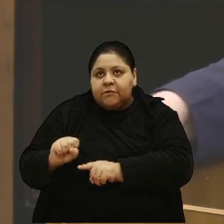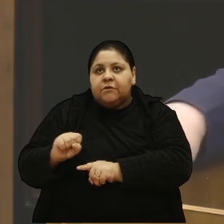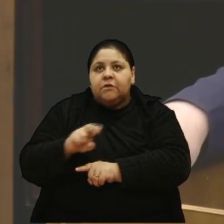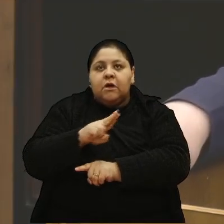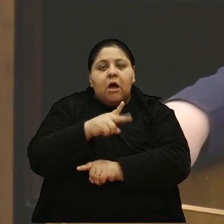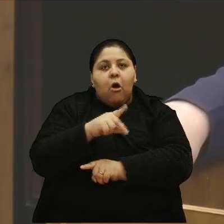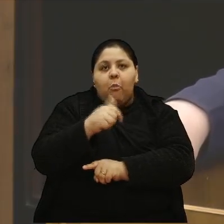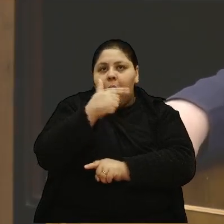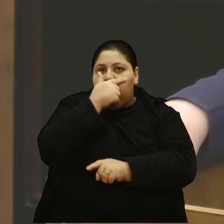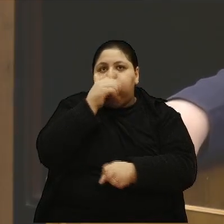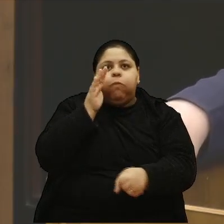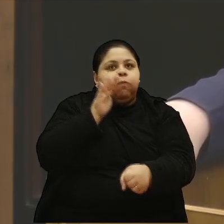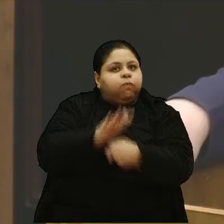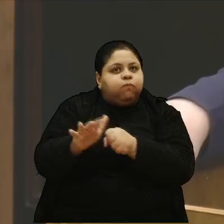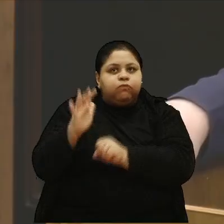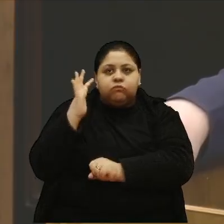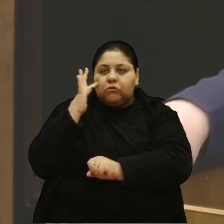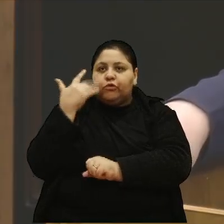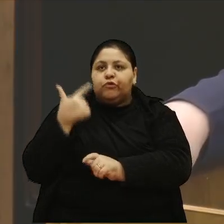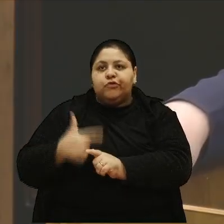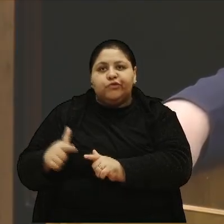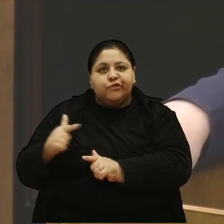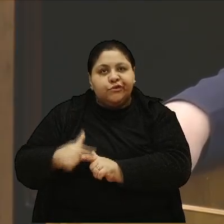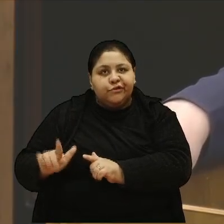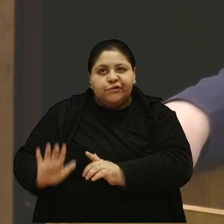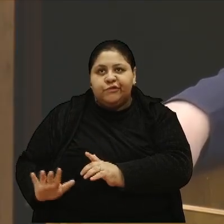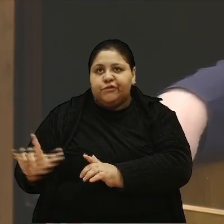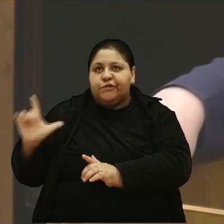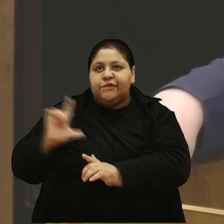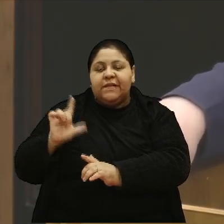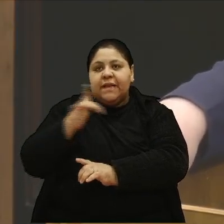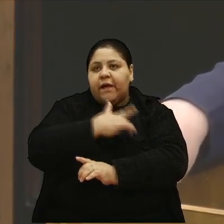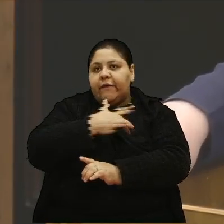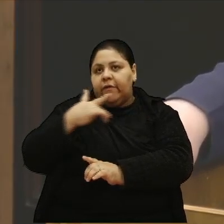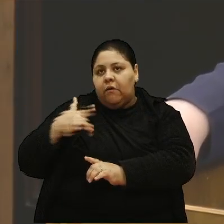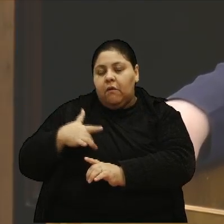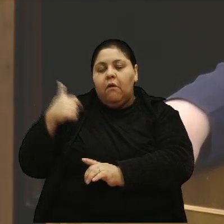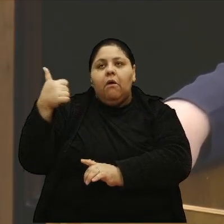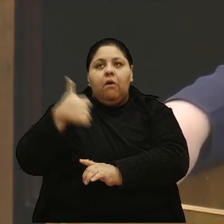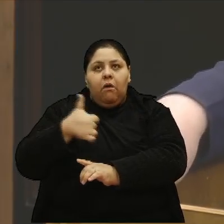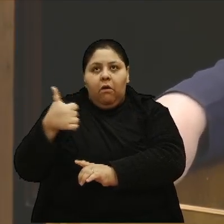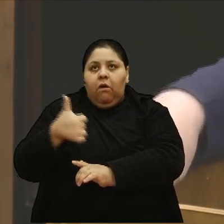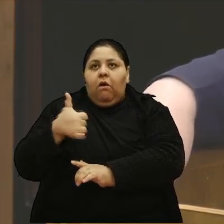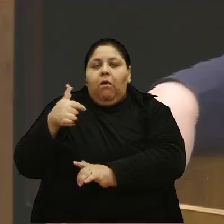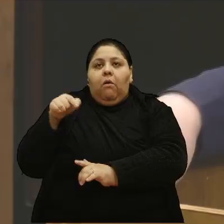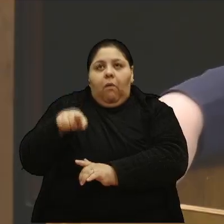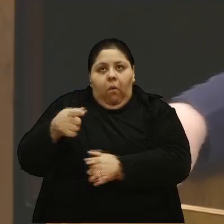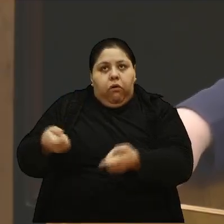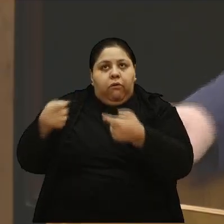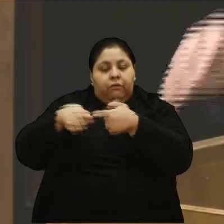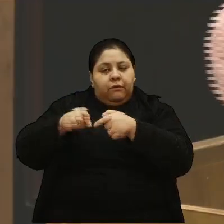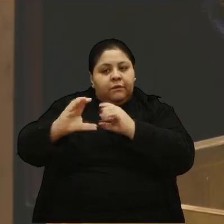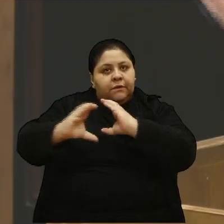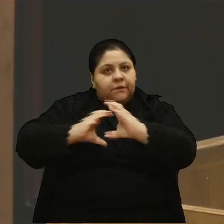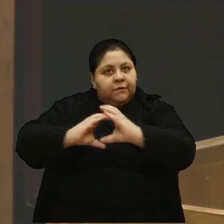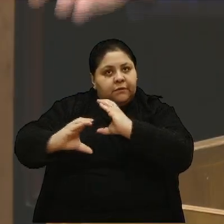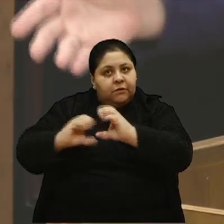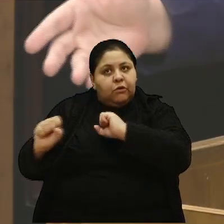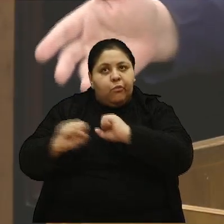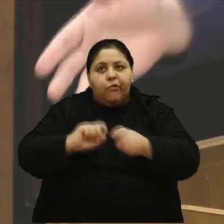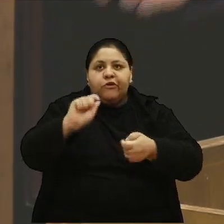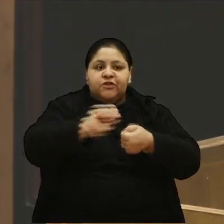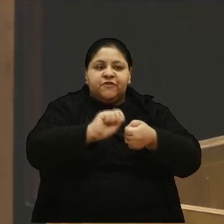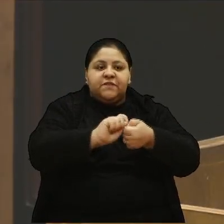está superlotada, e aí acontecem esses problemas, desses gargalos que existem na saúde. Então a primeira coisa é isso, a gente precisa comunicar às pessoas o que pode fazer